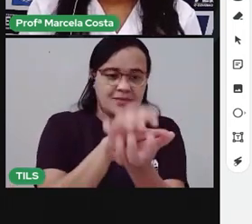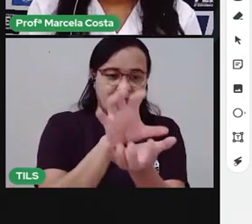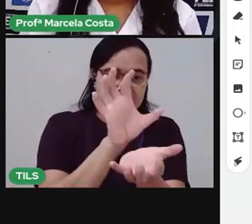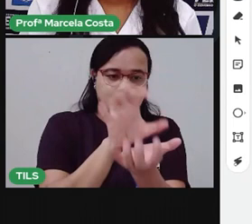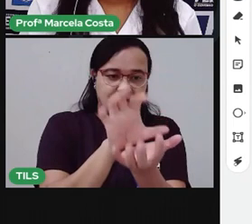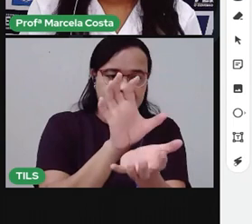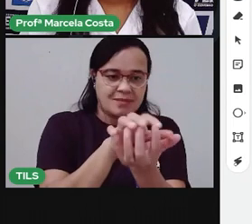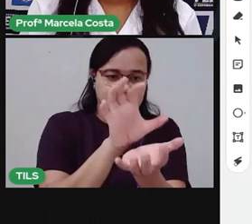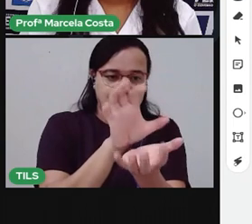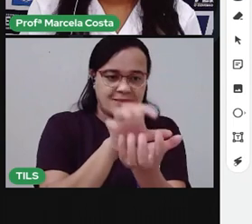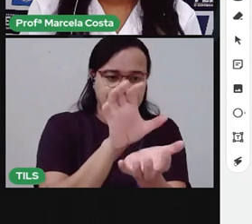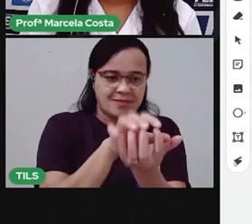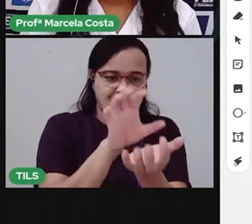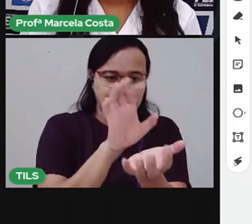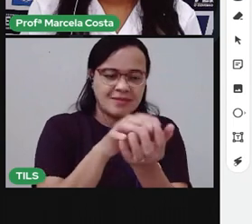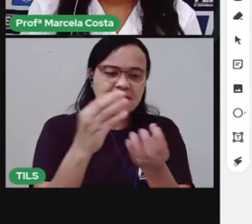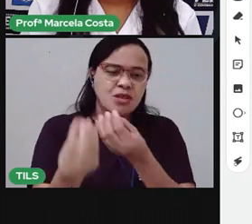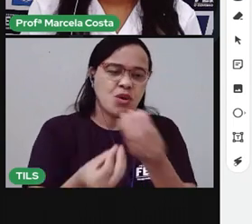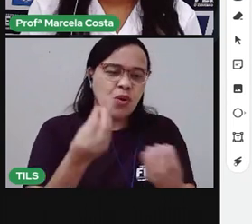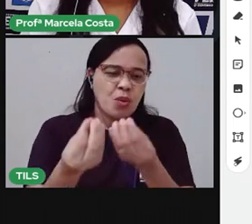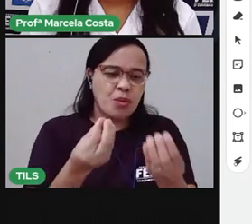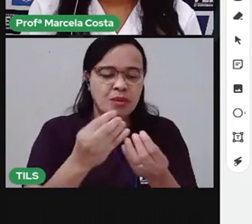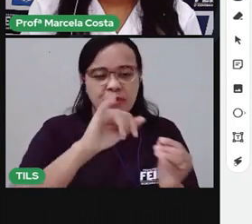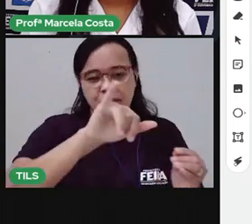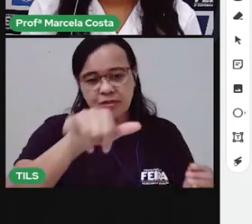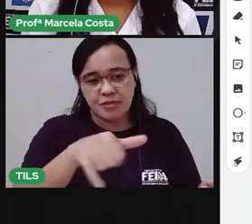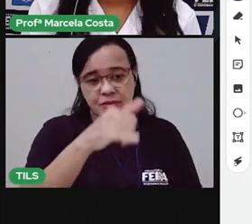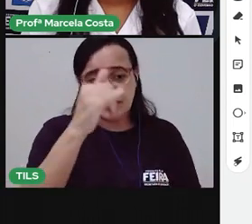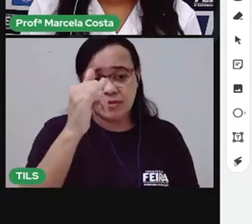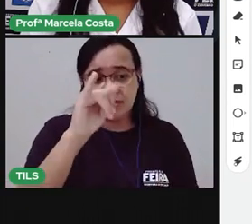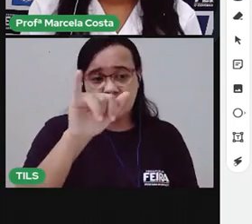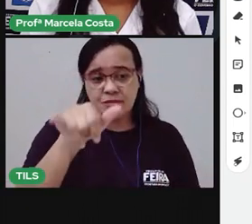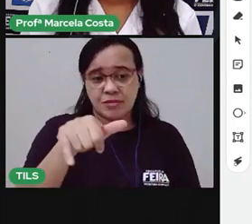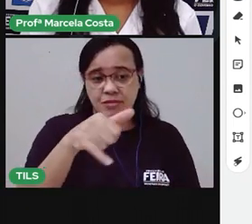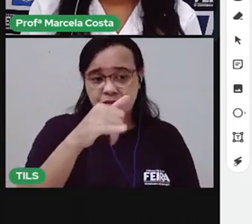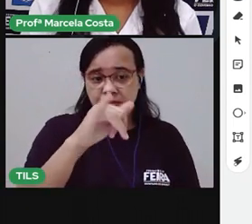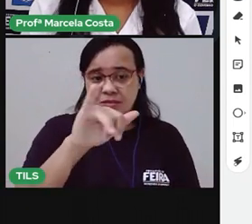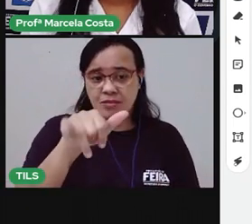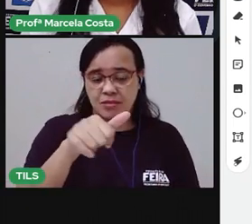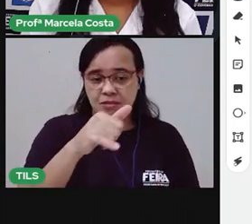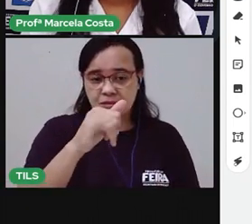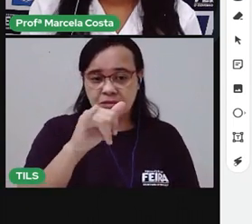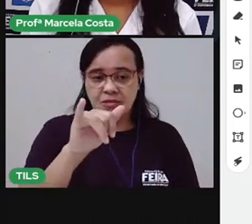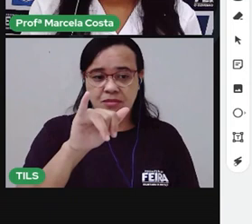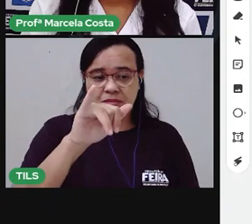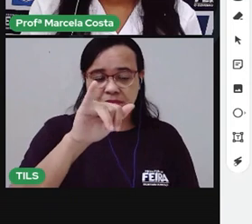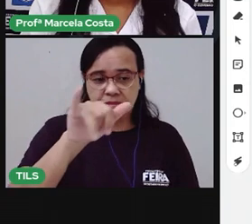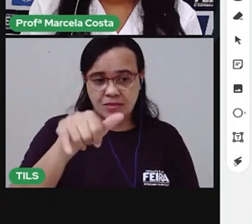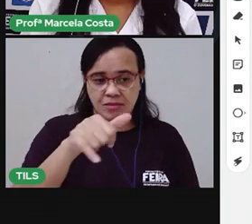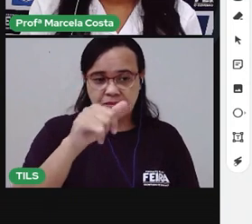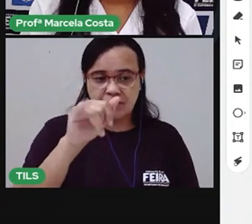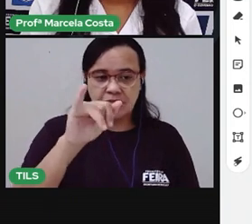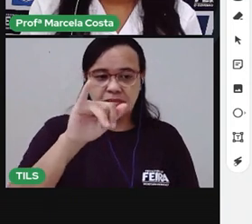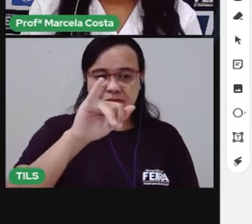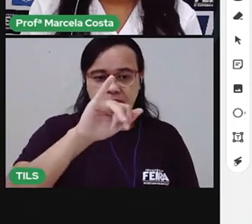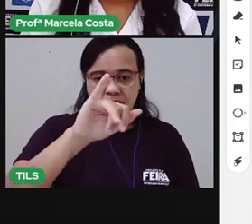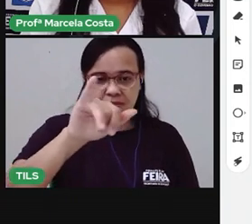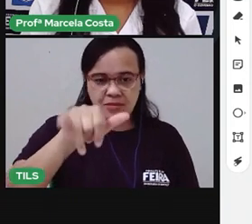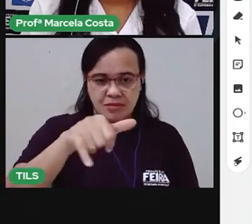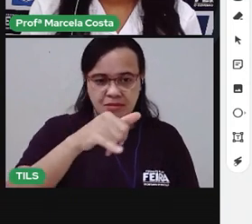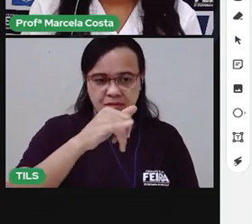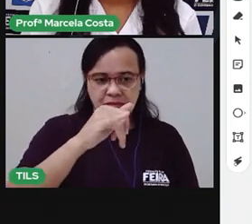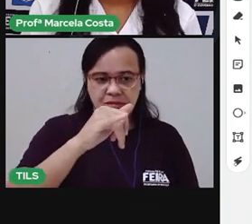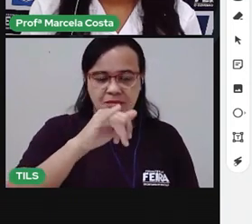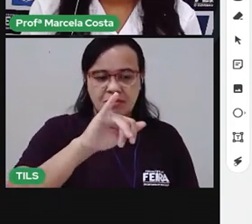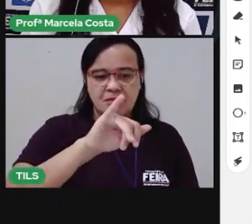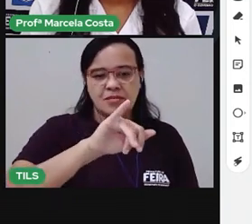o J eu vou fazer um traço aqui em cima reto depois eu chego aqui no meio Puxa um traço